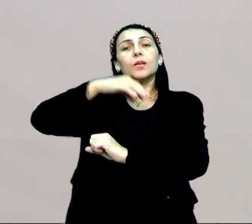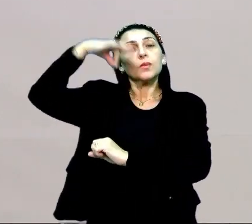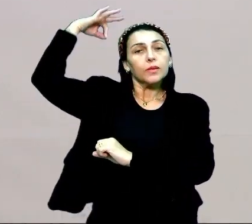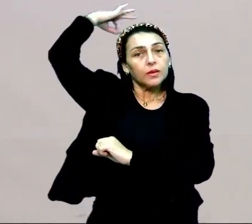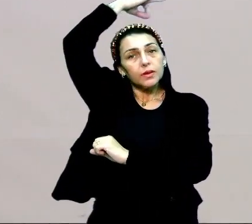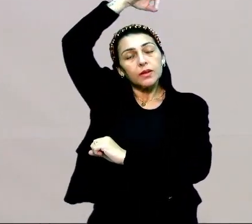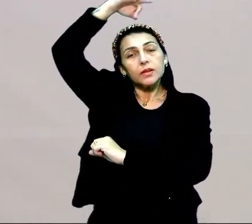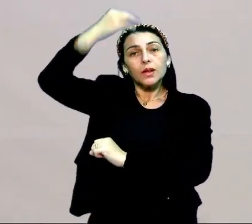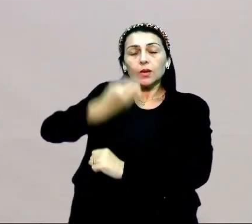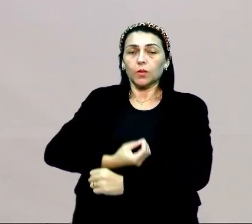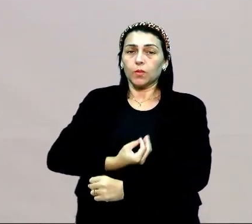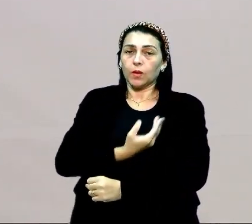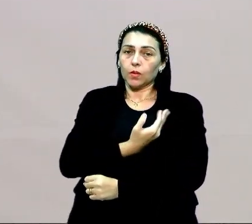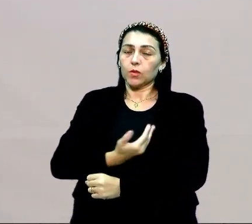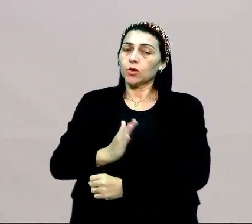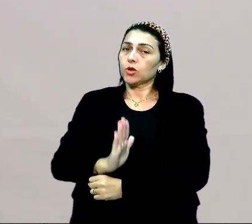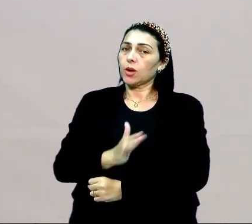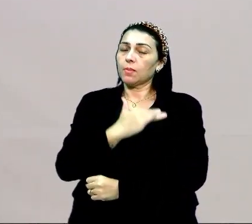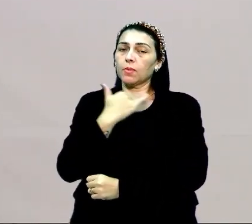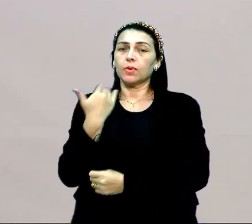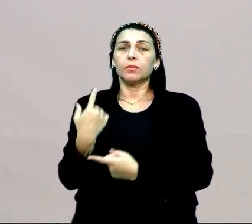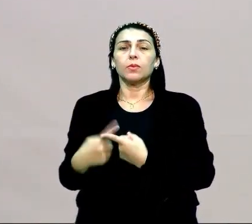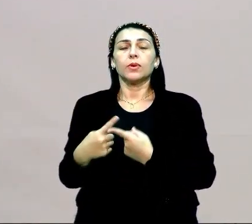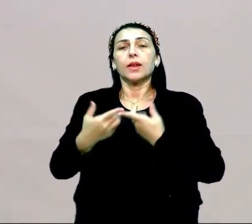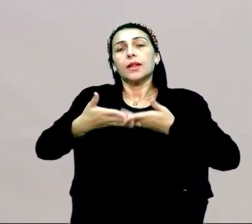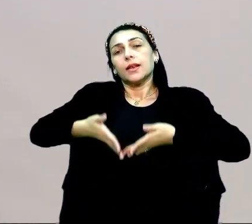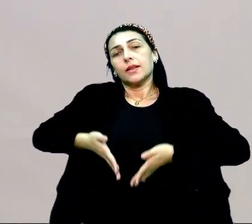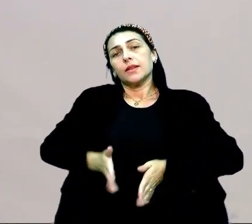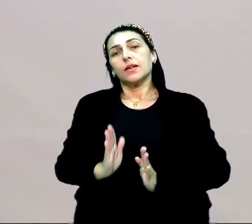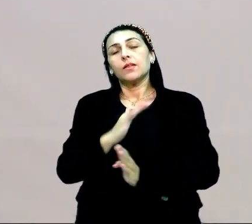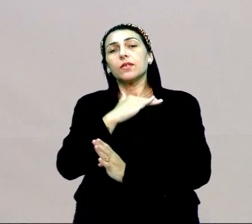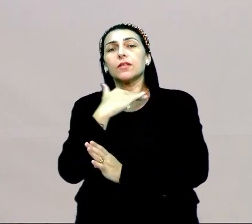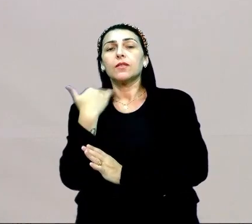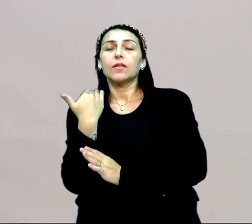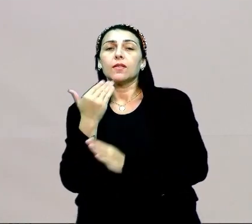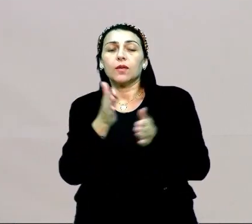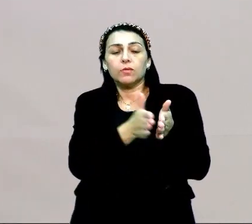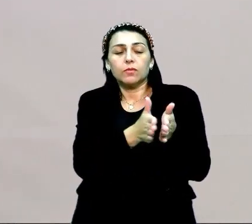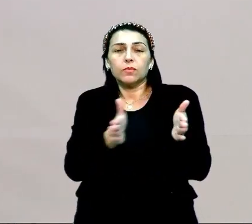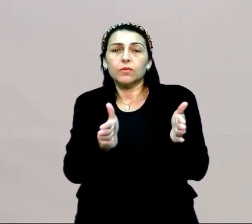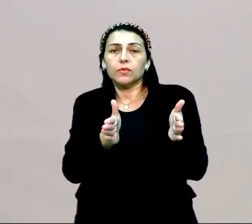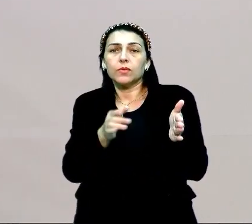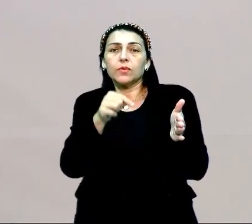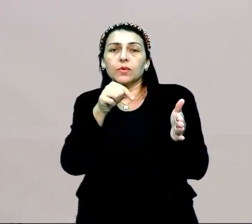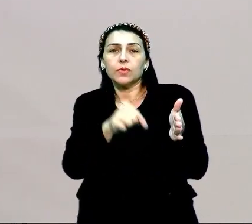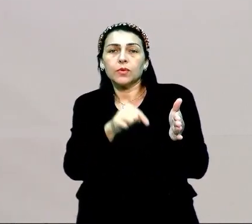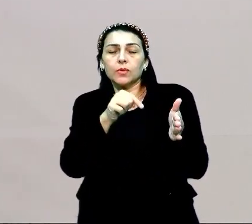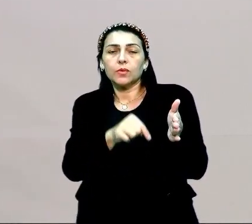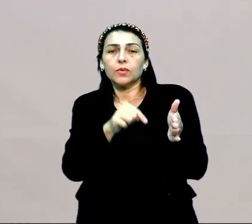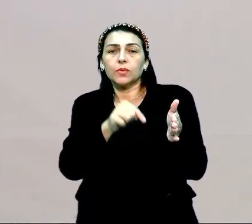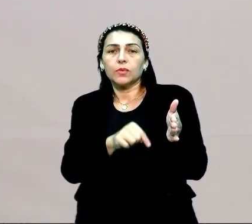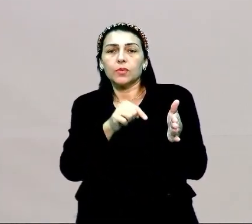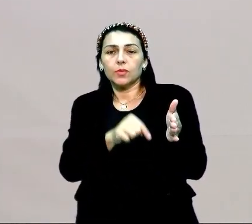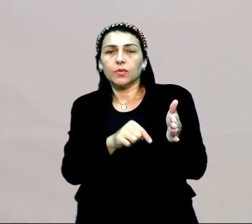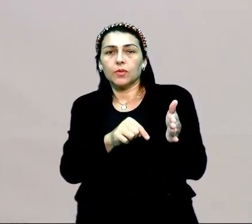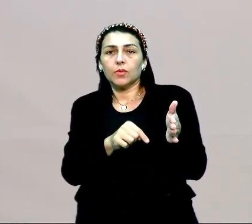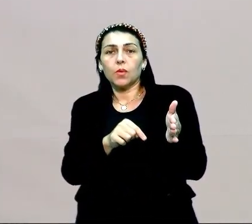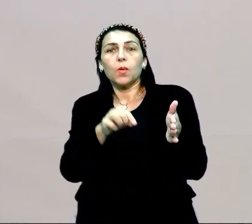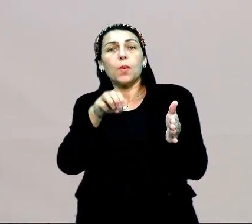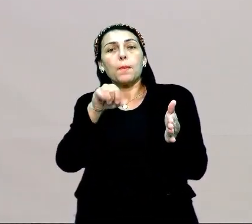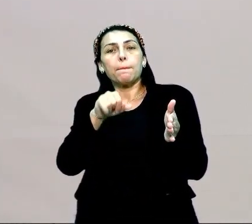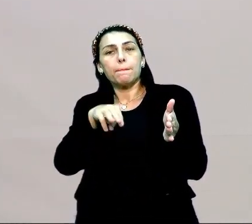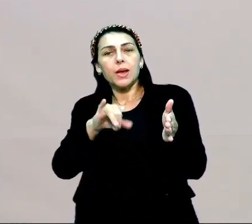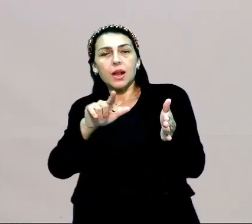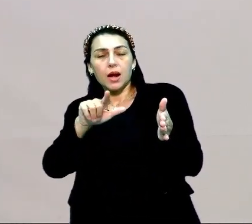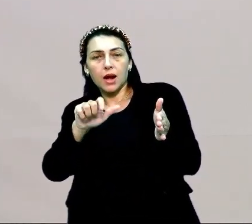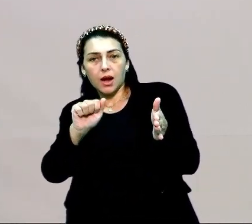havia morrido porque ele nasceu e viveu entre o concílio, o Edito de Milão e